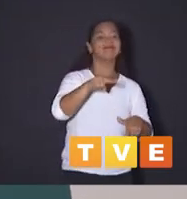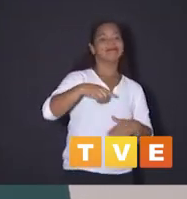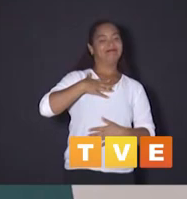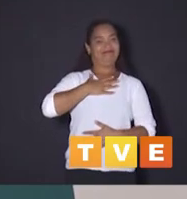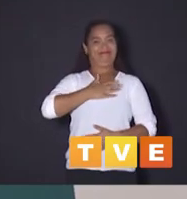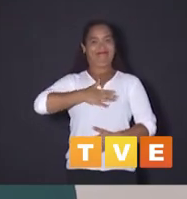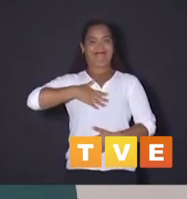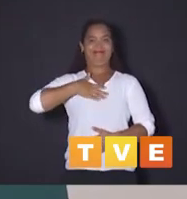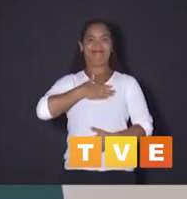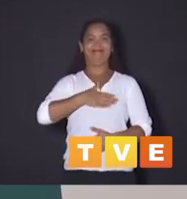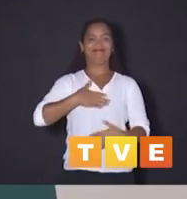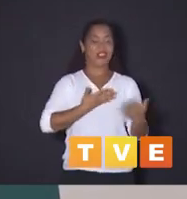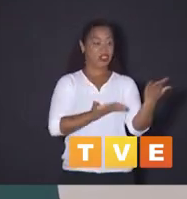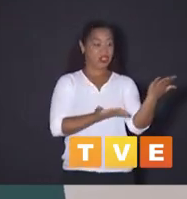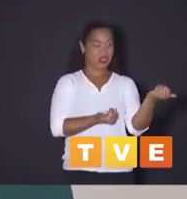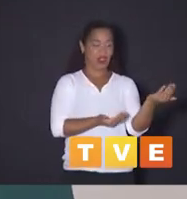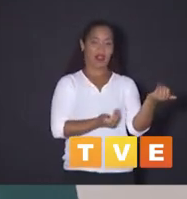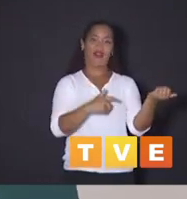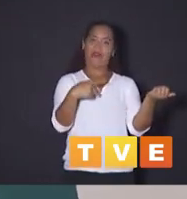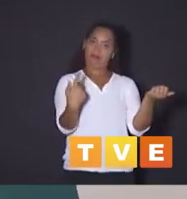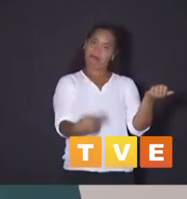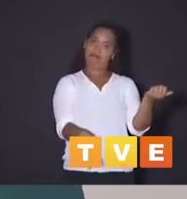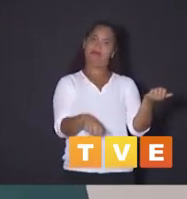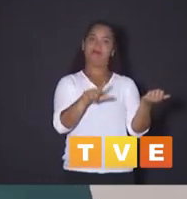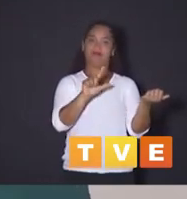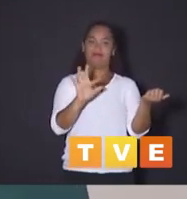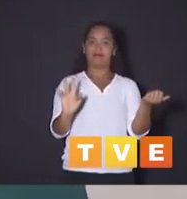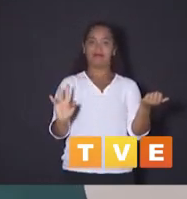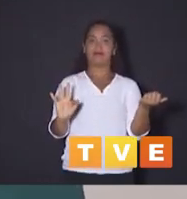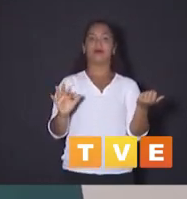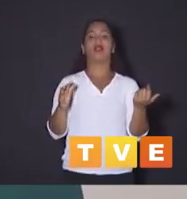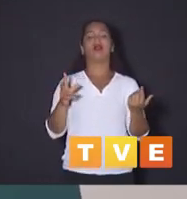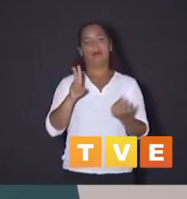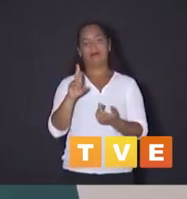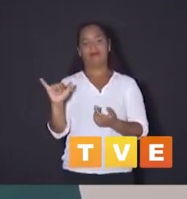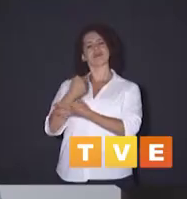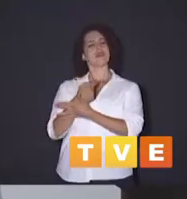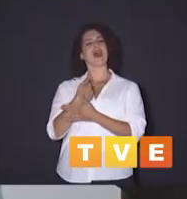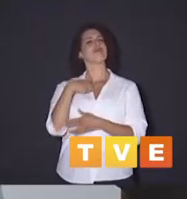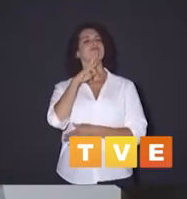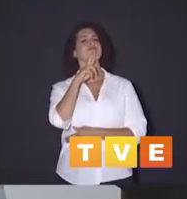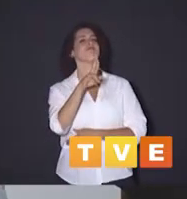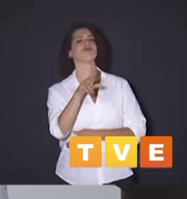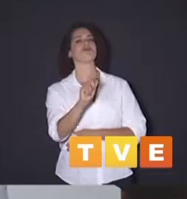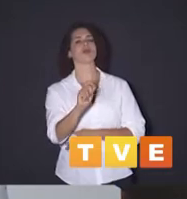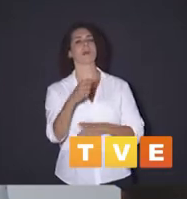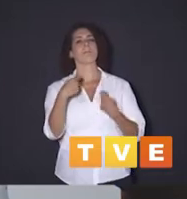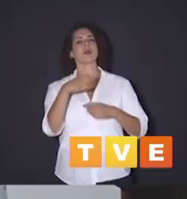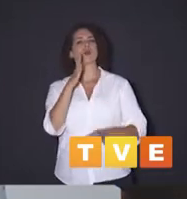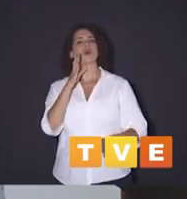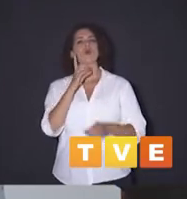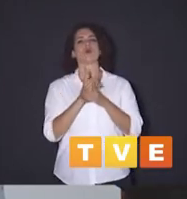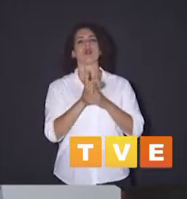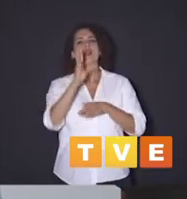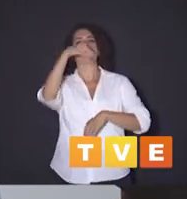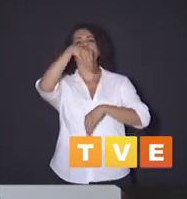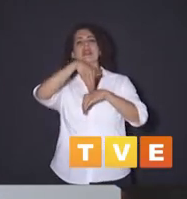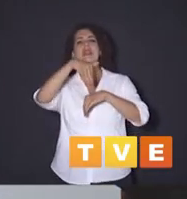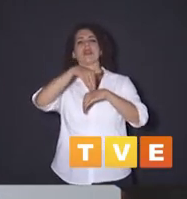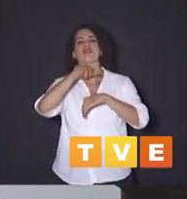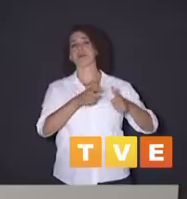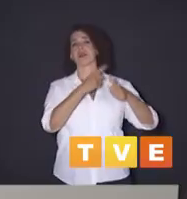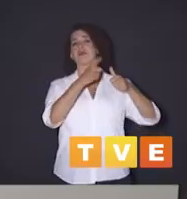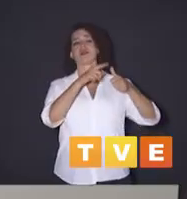e na vida de cada jovem dessa nossa cidade então vamos trabalhar dessa forma tente achar dentro de você o que você tem de